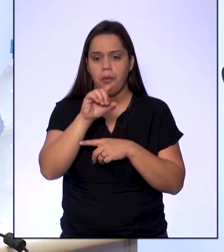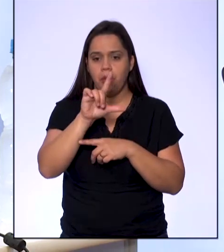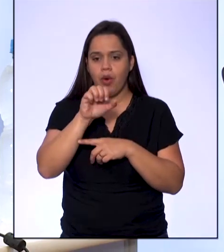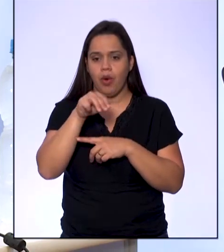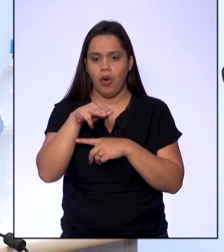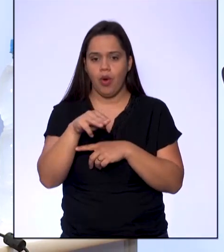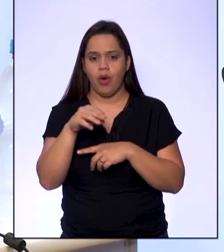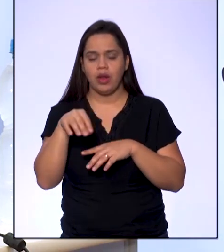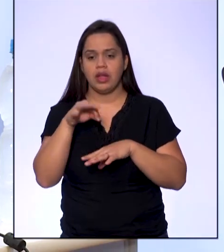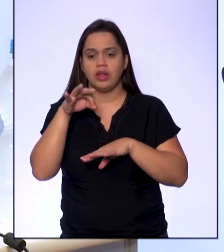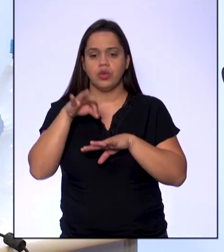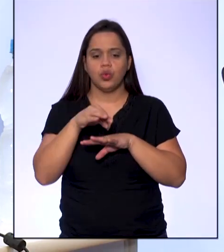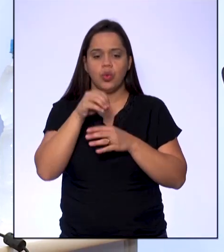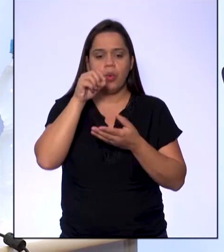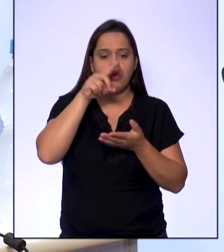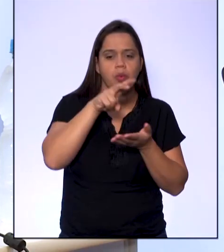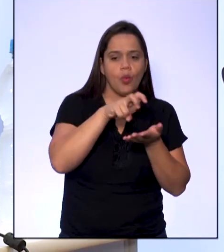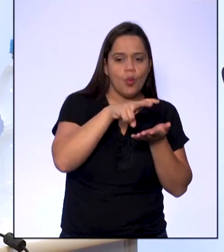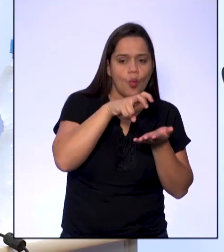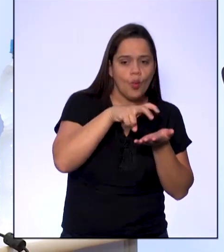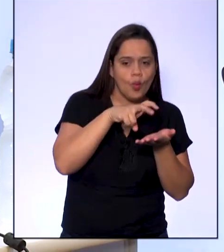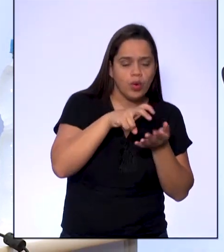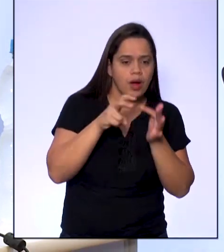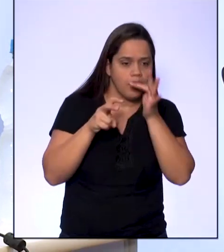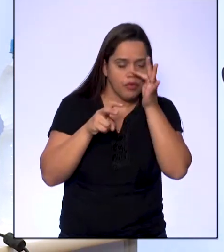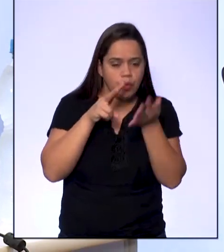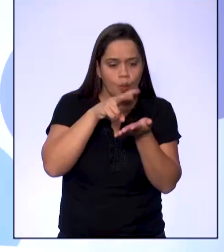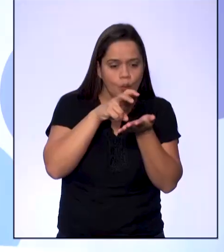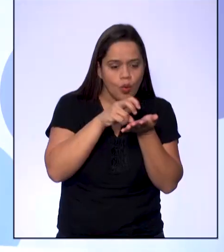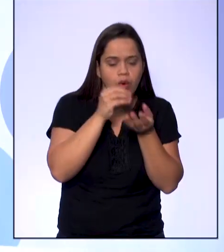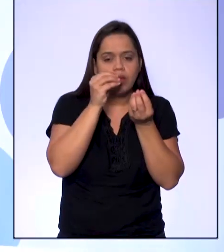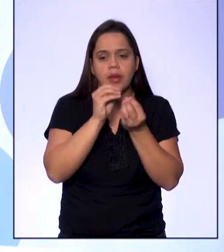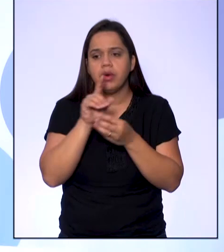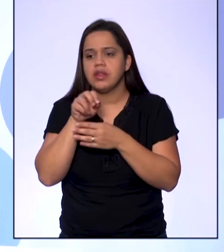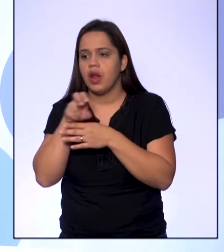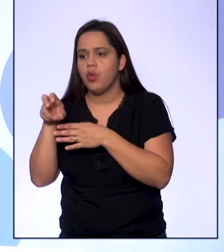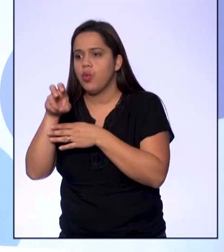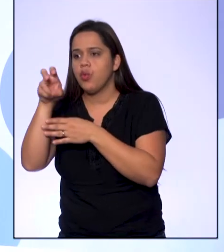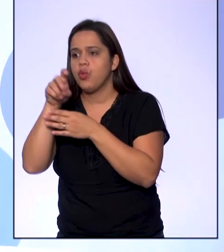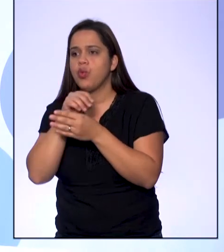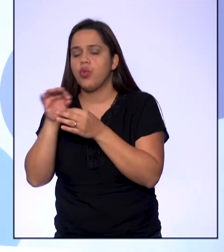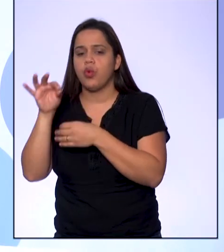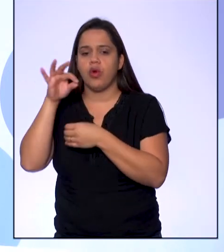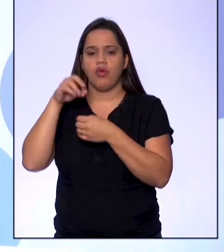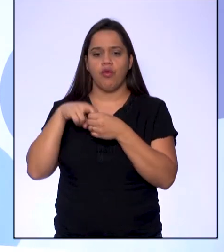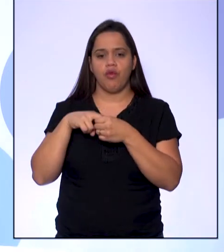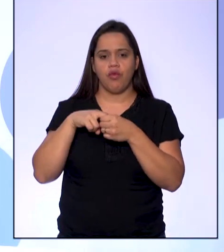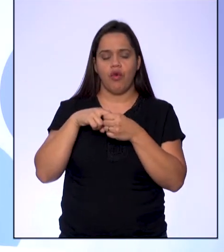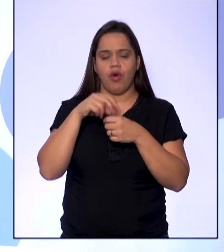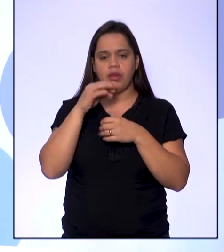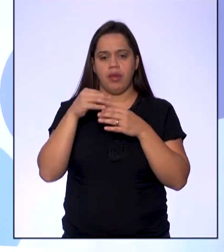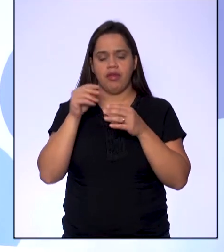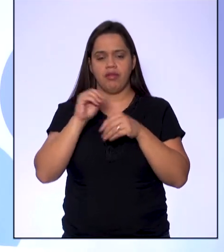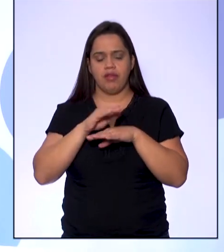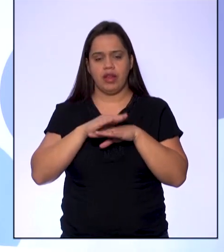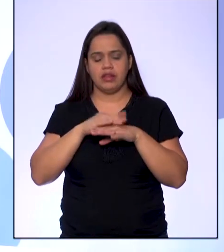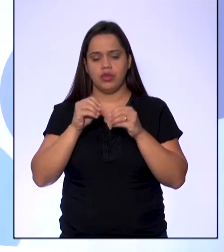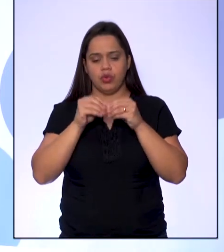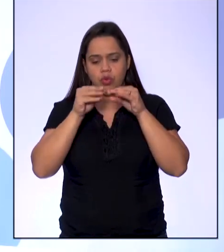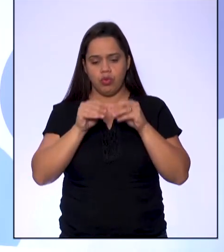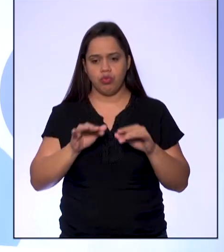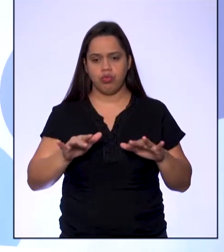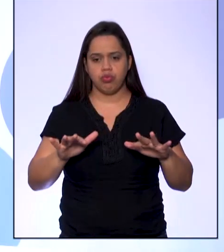de ciências de novo, gente. Ainda bem que eu não fugi da O escola. texto fala sobre a flor do maracujá, né? Sim, Porque deve ser das únicas formas que o